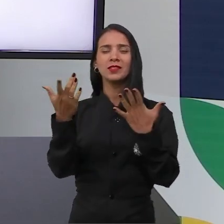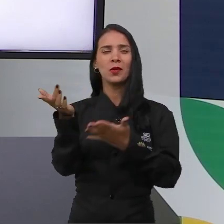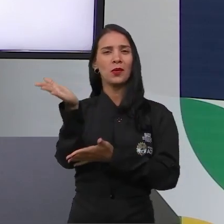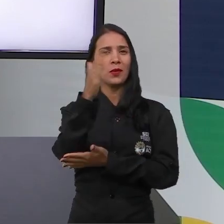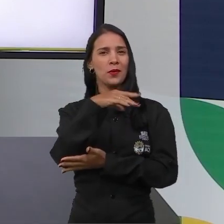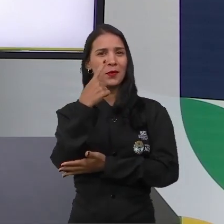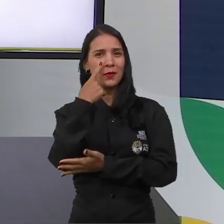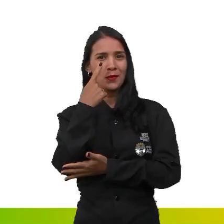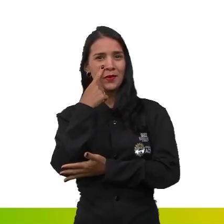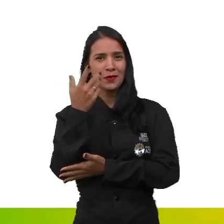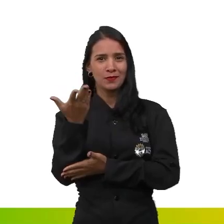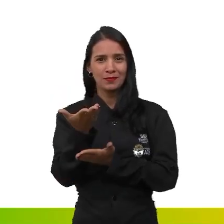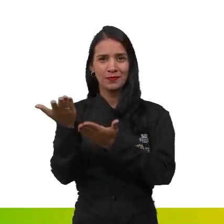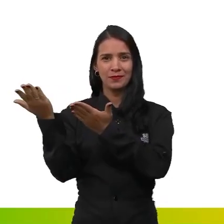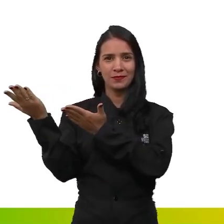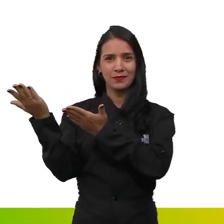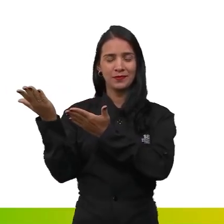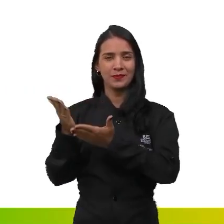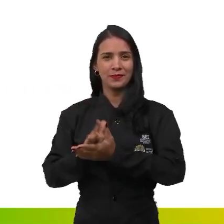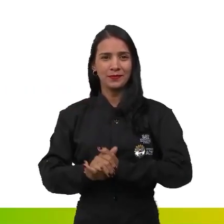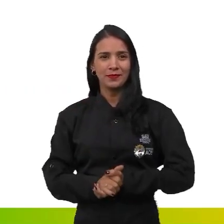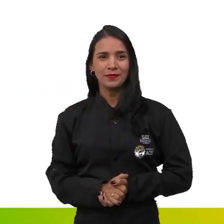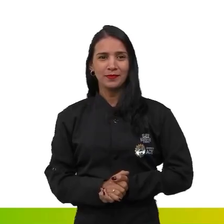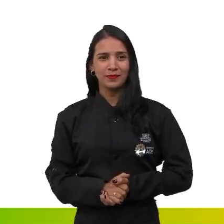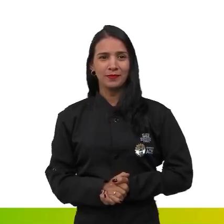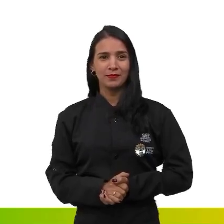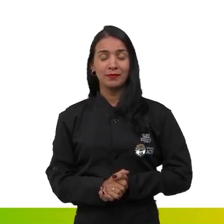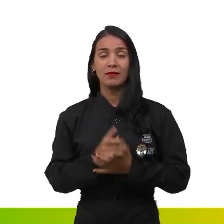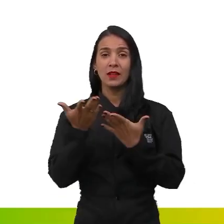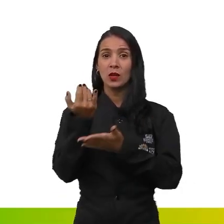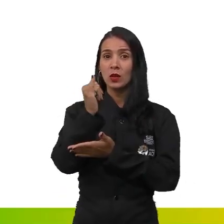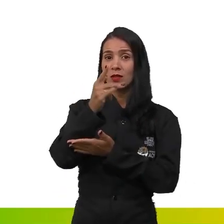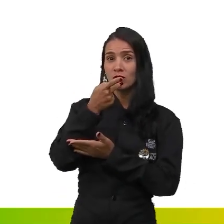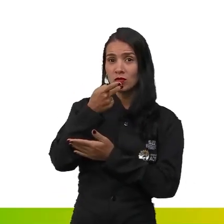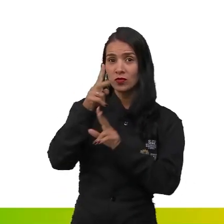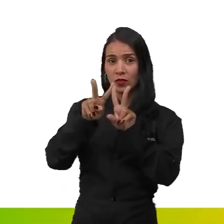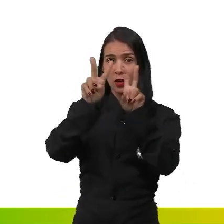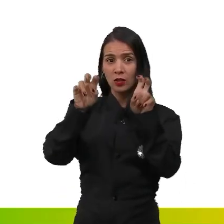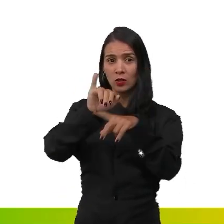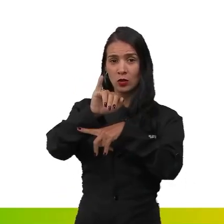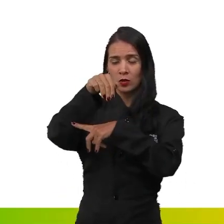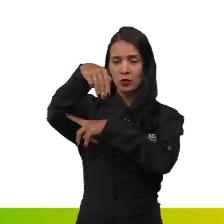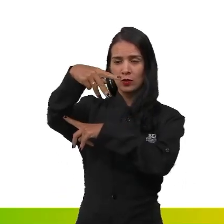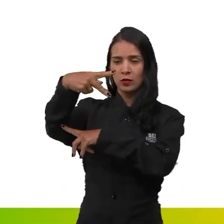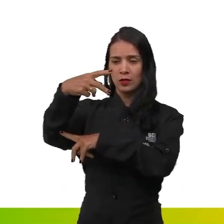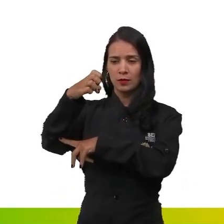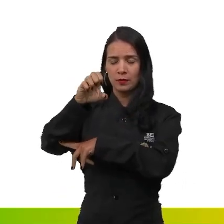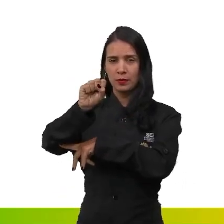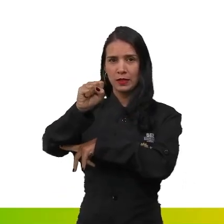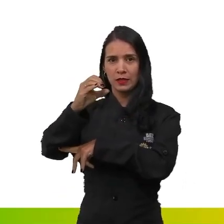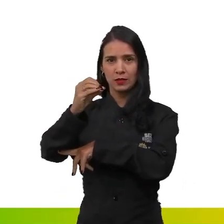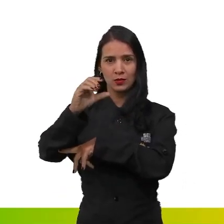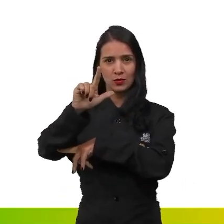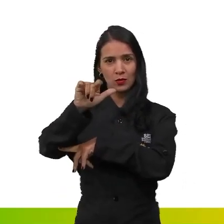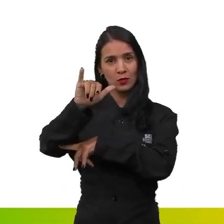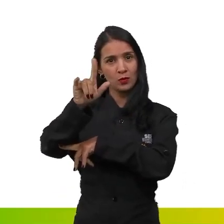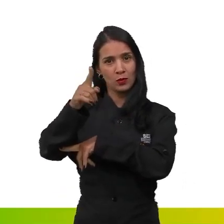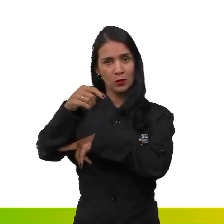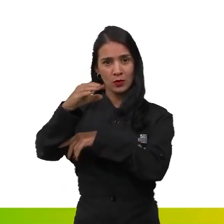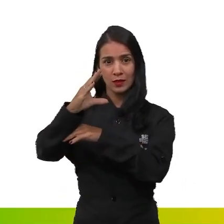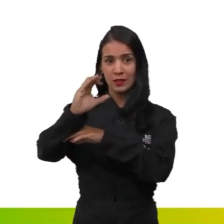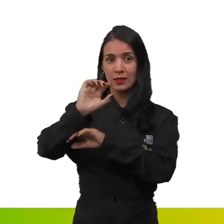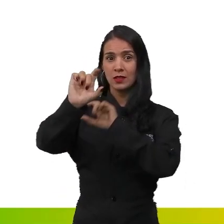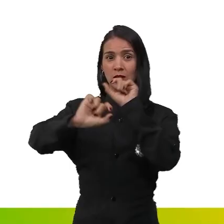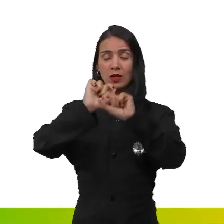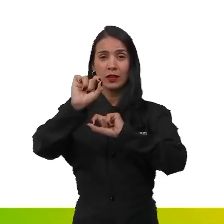aí comigo na tela. Pessoal, quando nós falamos de impessoalização, a impessoalização é